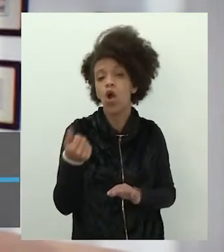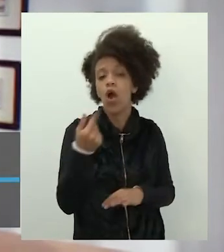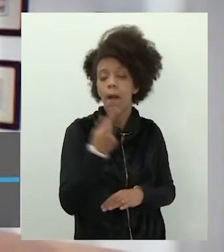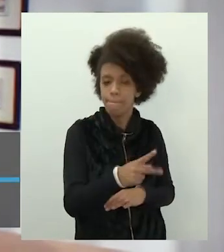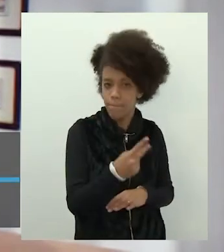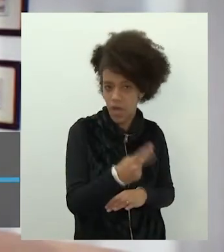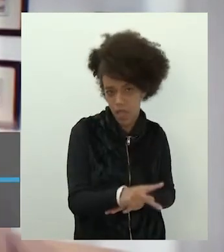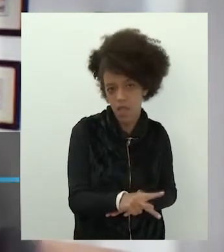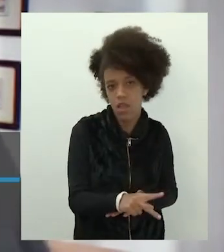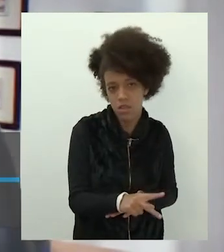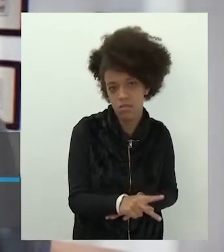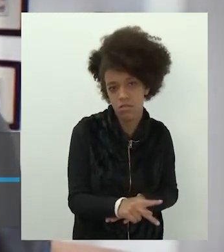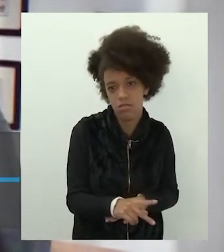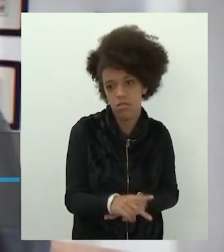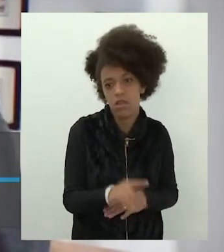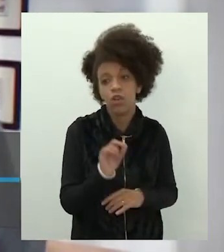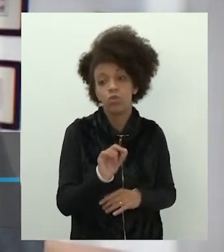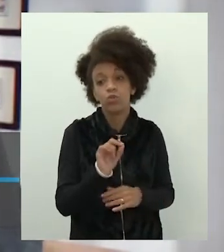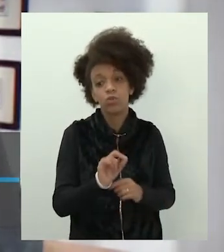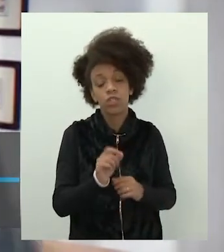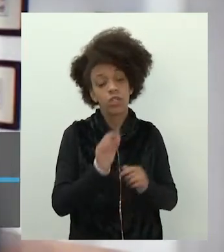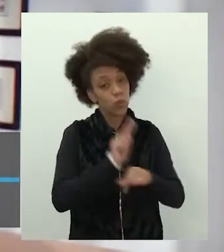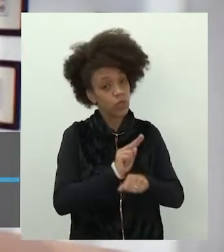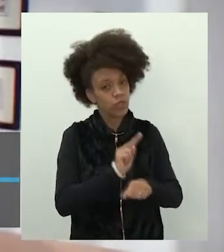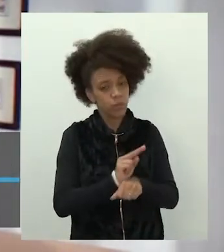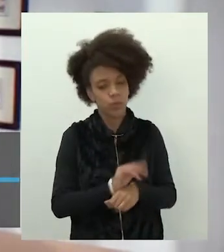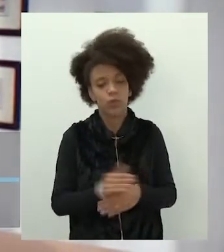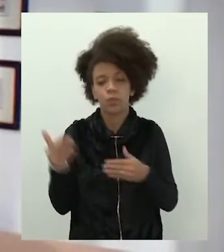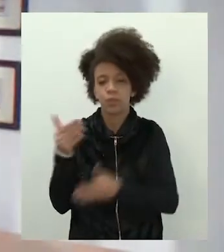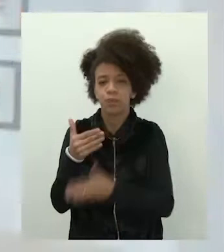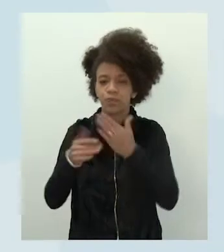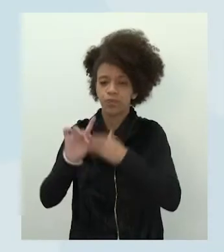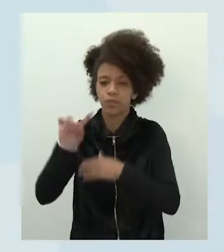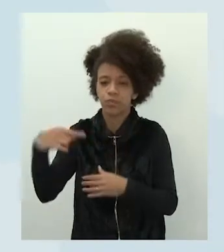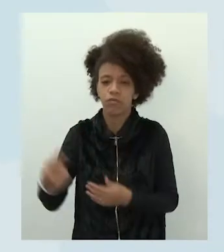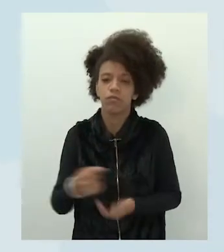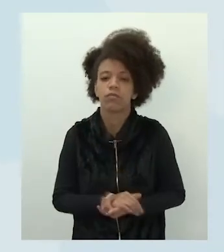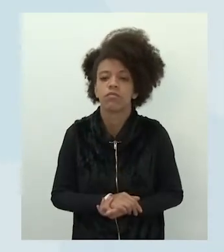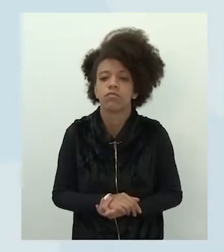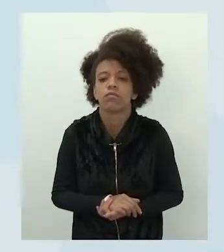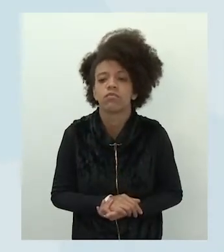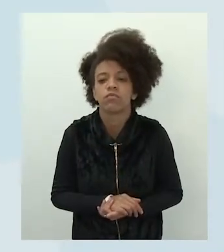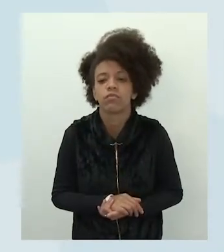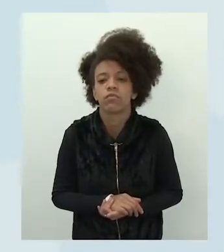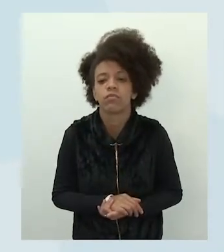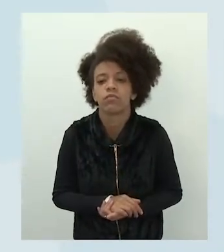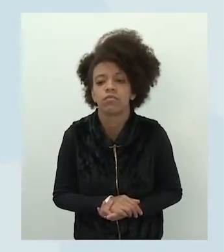para o idoso de quem nós cuidamos. Próximo, por favor.